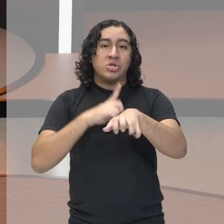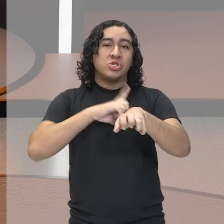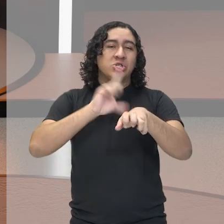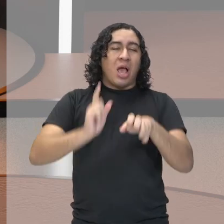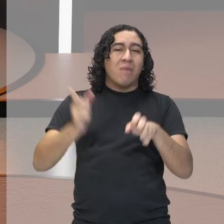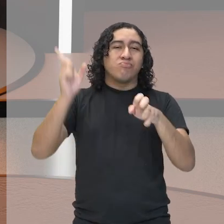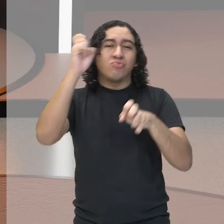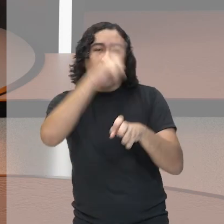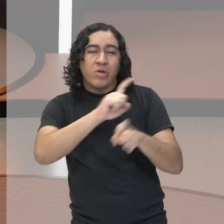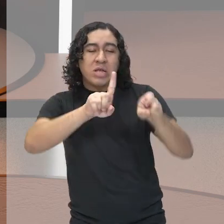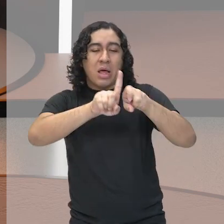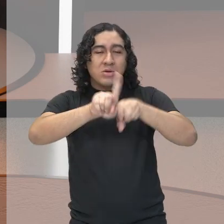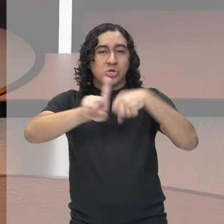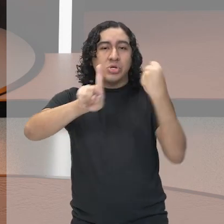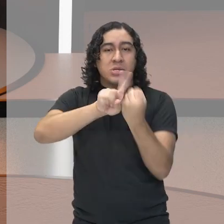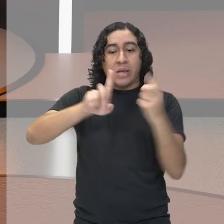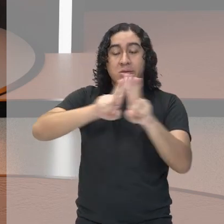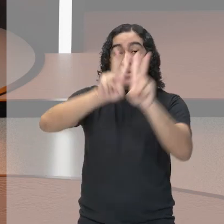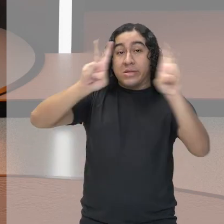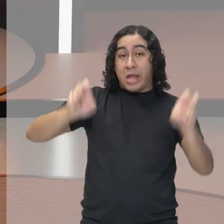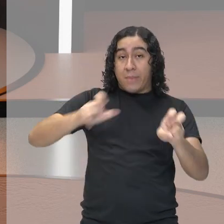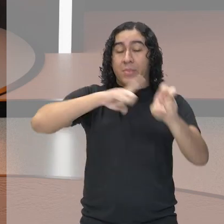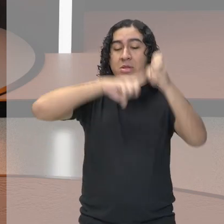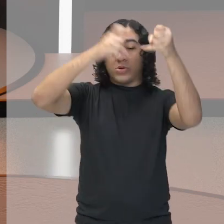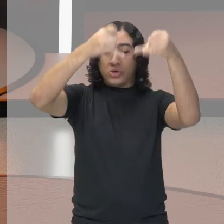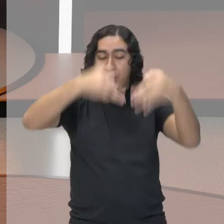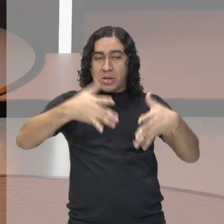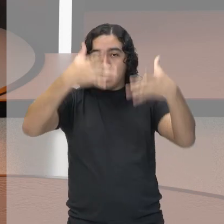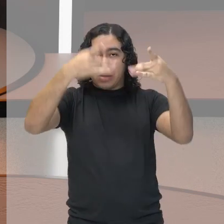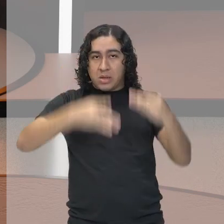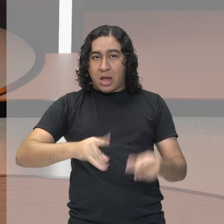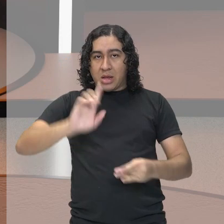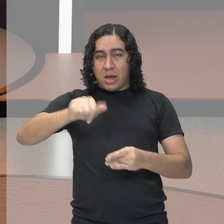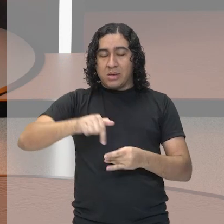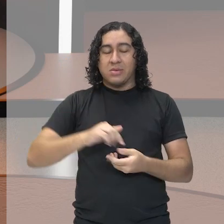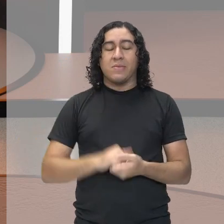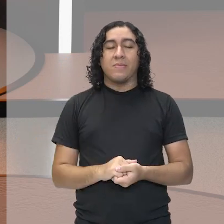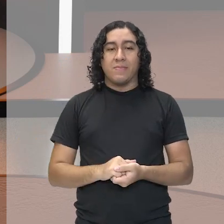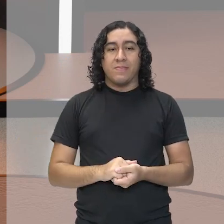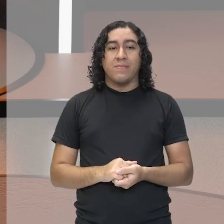explicar melhor os protestos. Exatamente o que eu falei